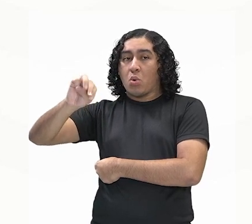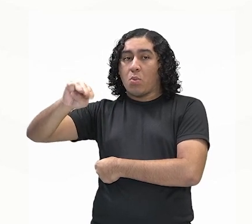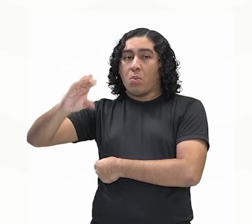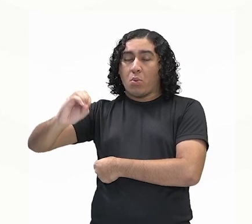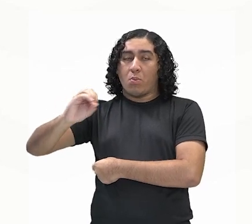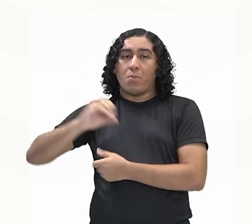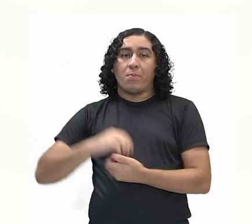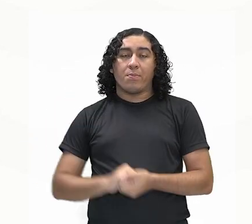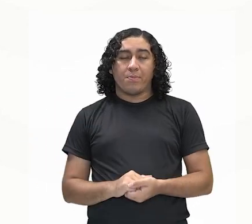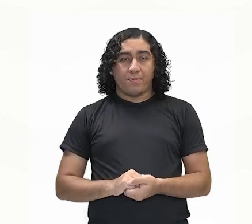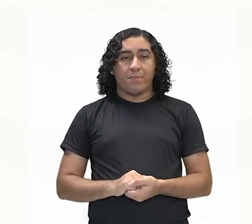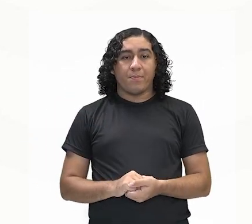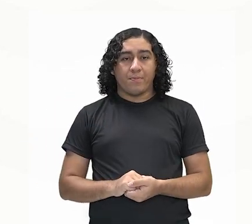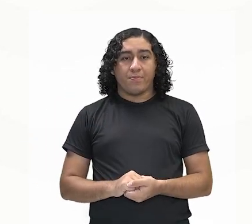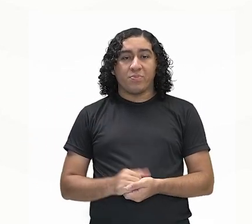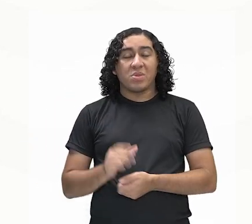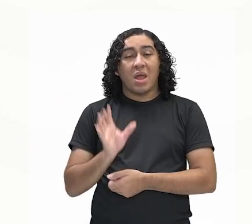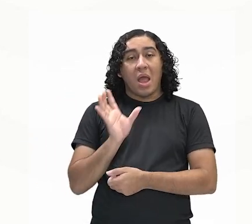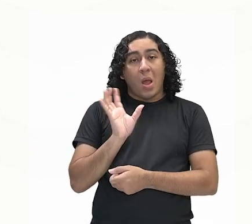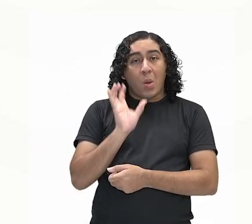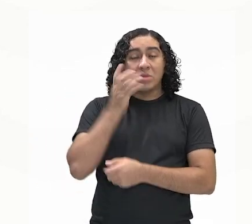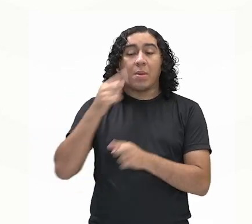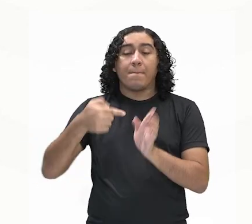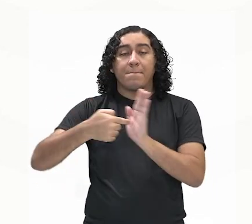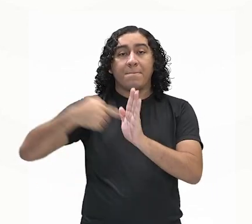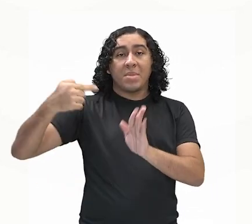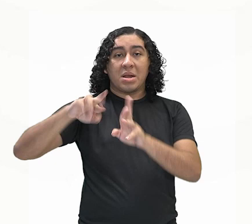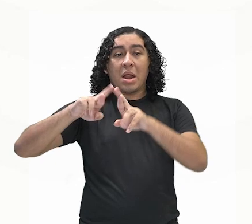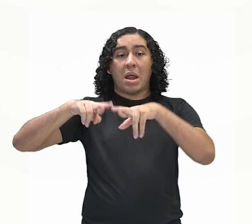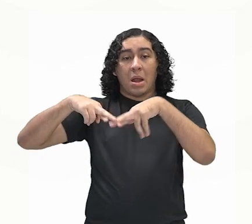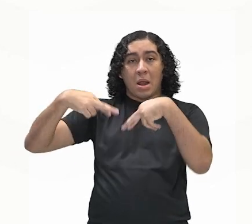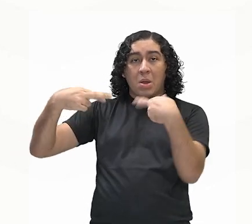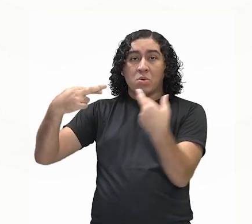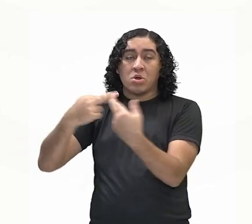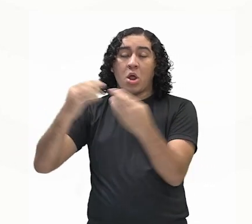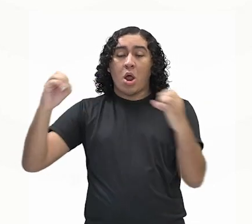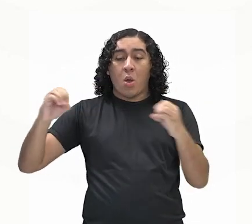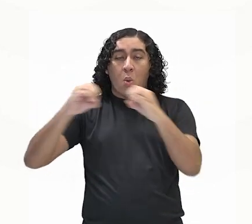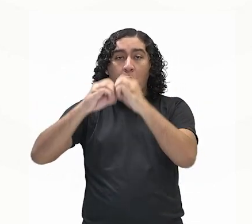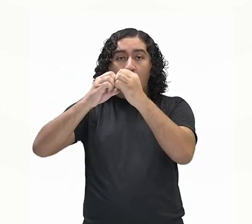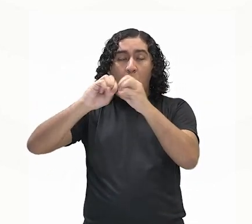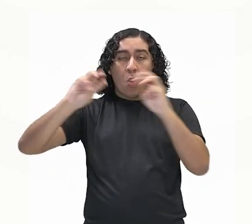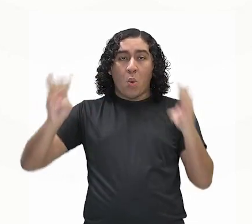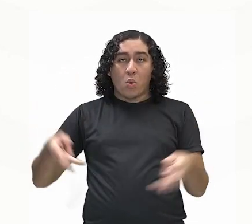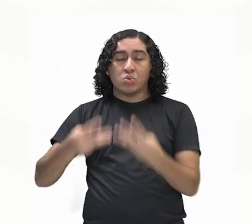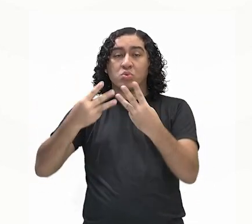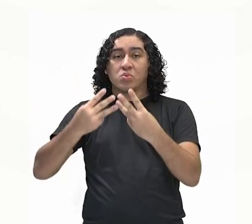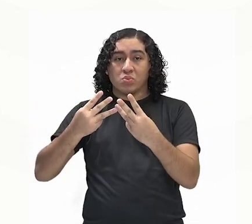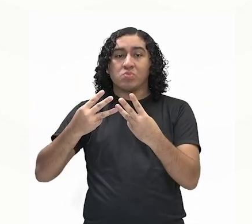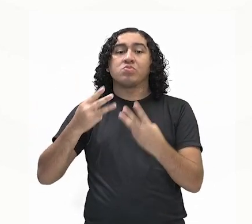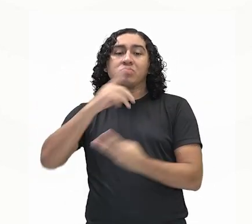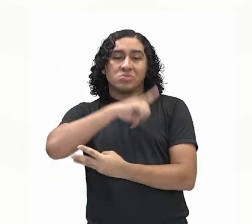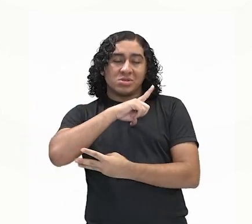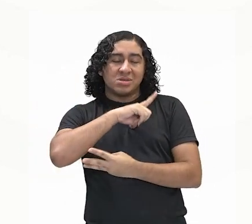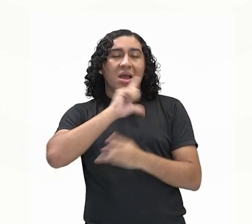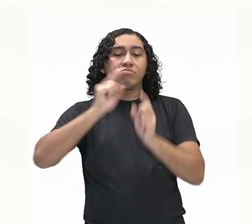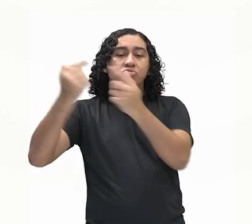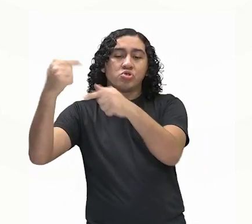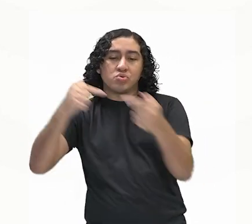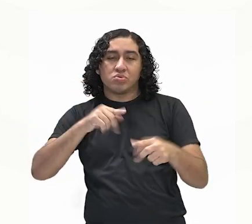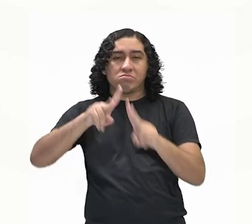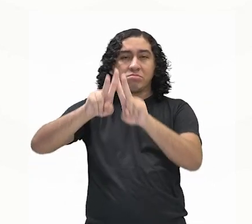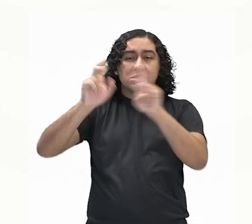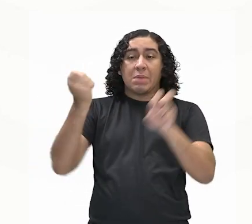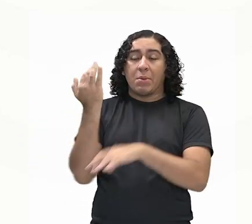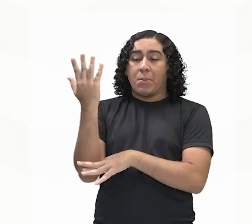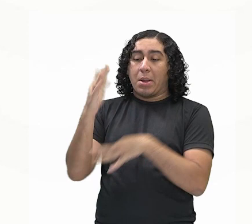pela ONU para discutir as questões ambientais em uma escala global, tá certo? É